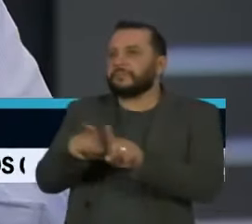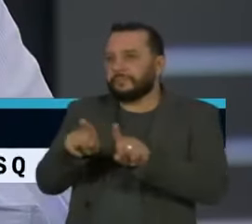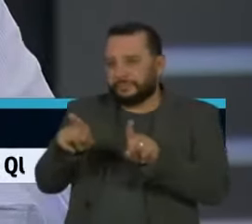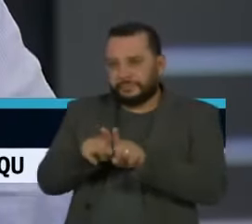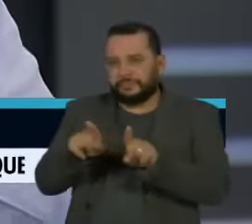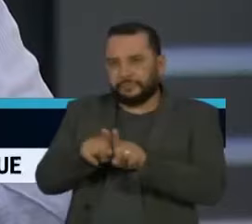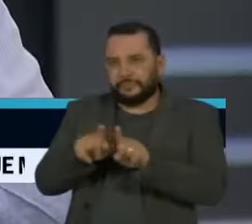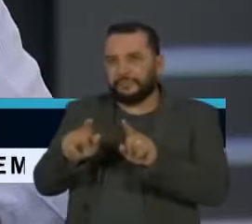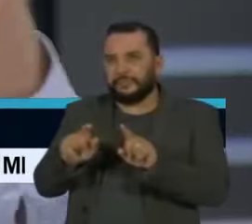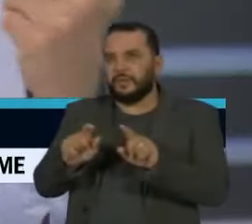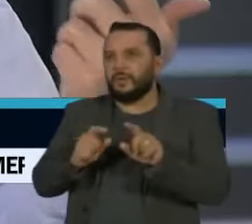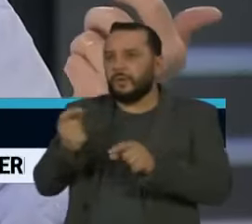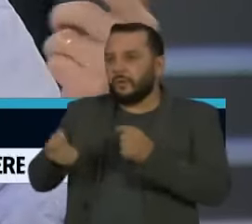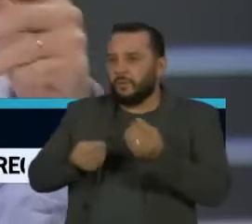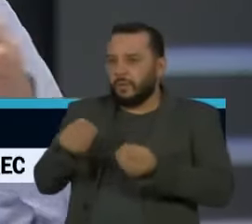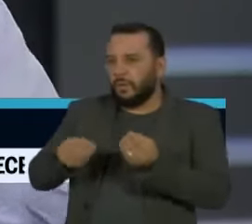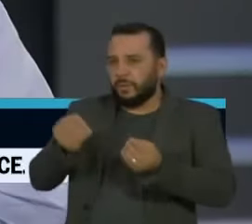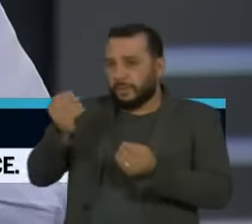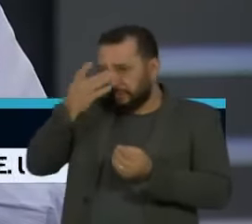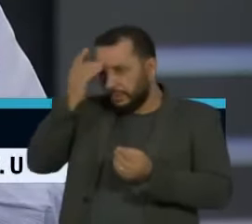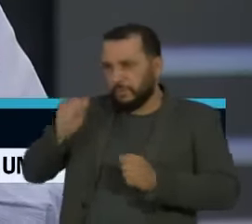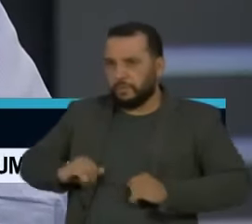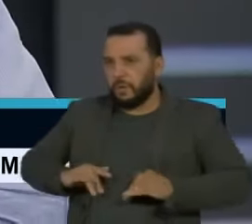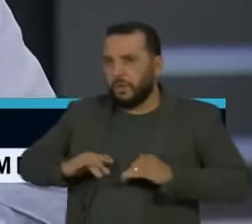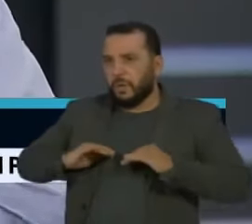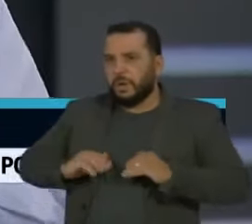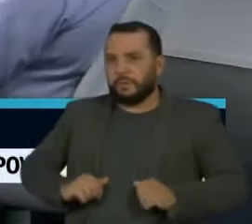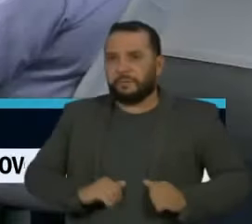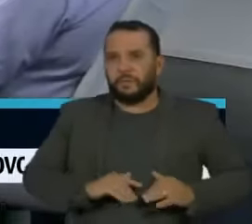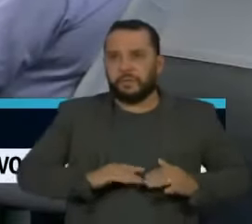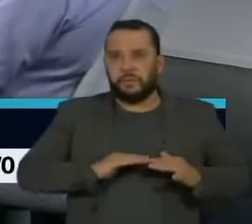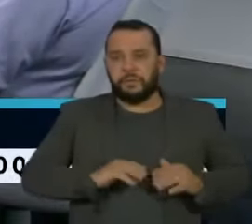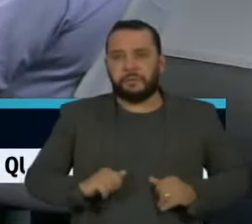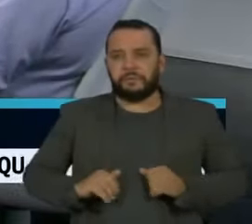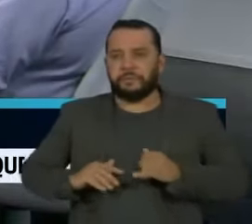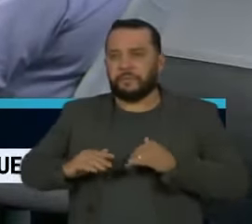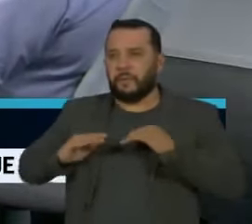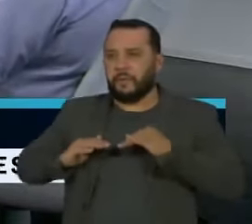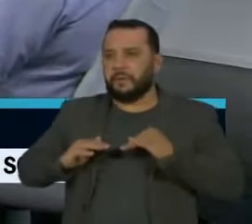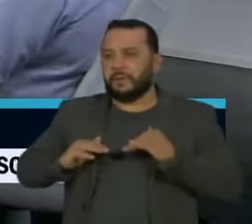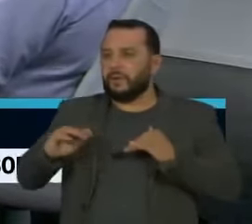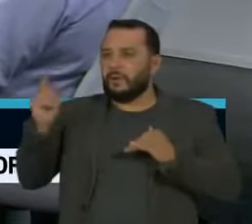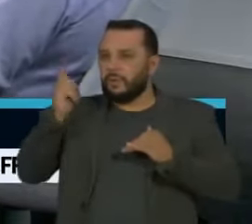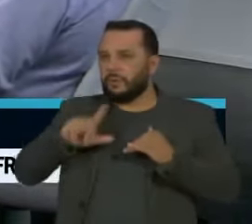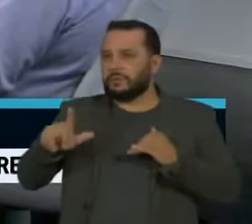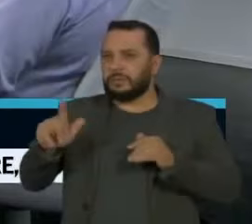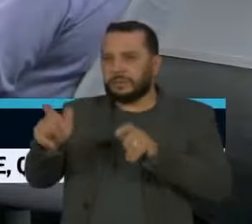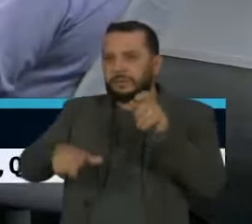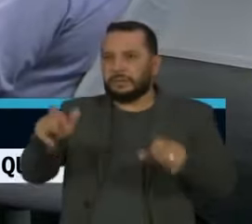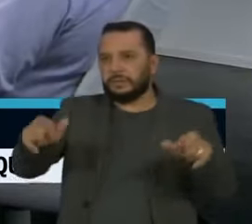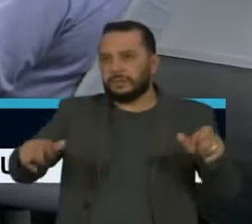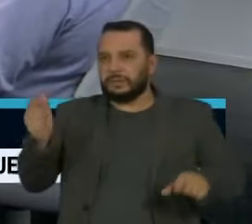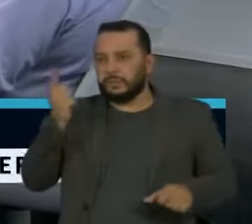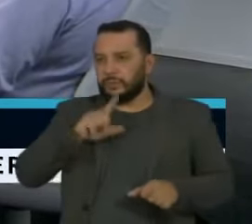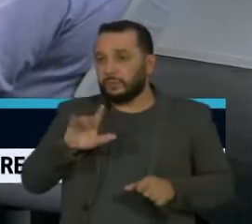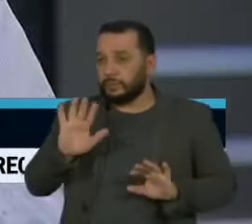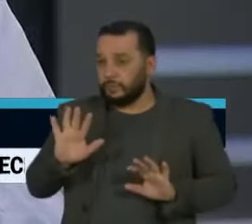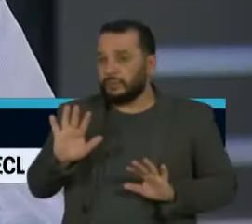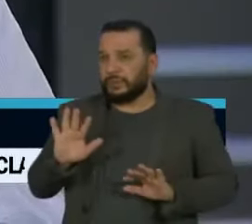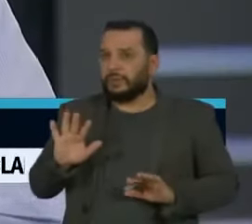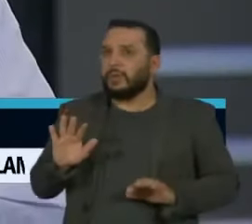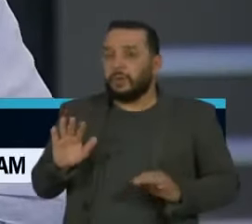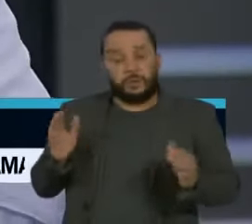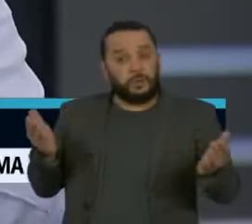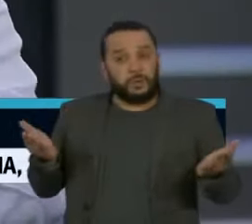de uma imunidade cruzada com outros coronavírus, que nós não sabemos ainda. Com a redução dos suscetíveis que nós estamos